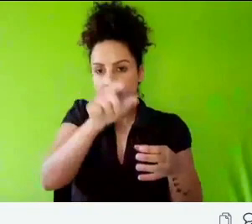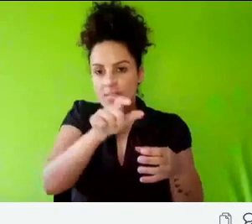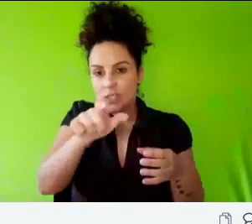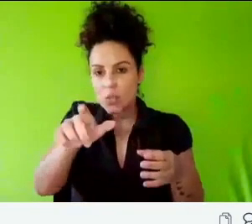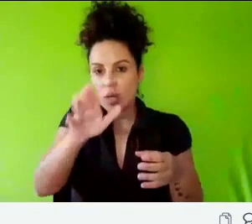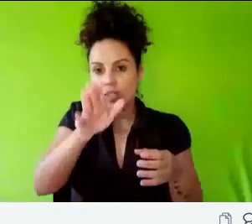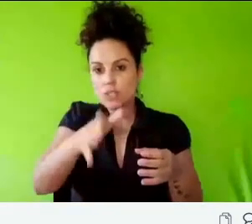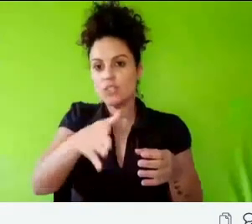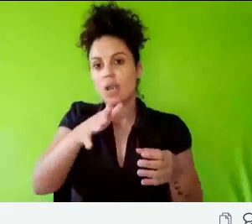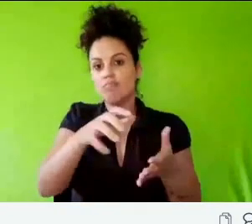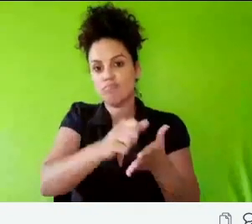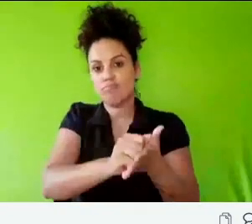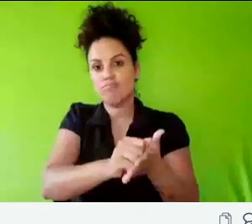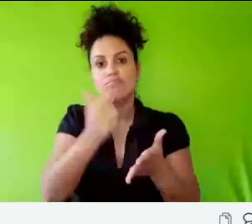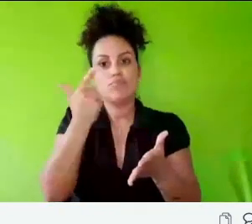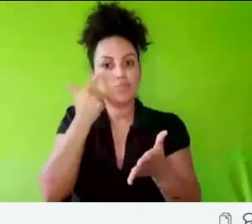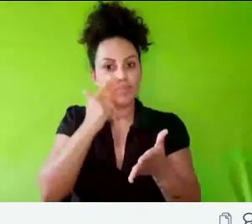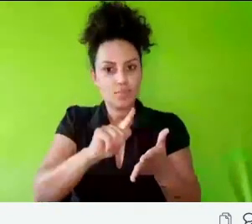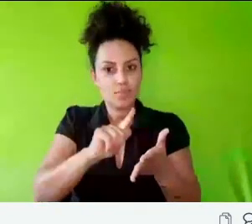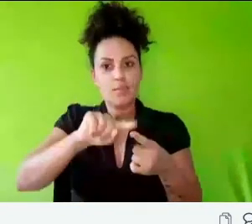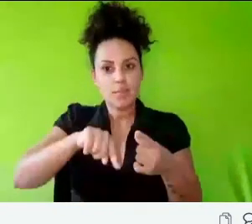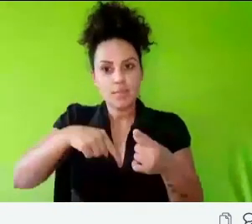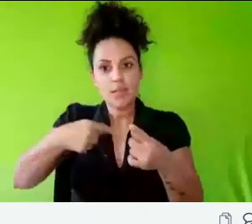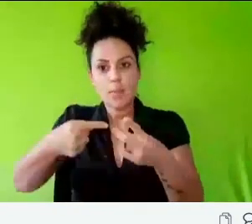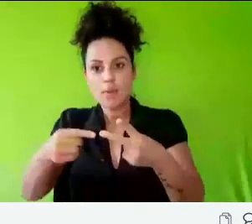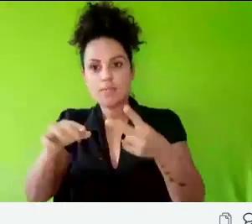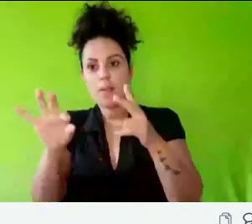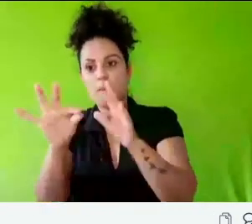e, na sequência, os suplentes.